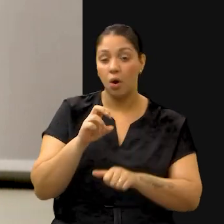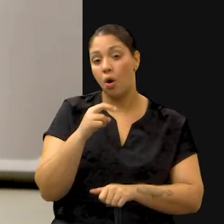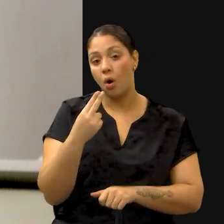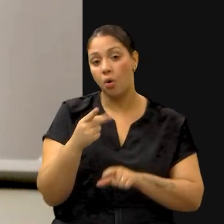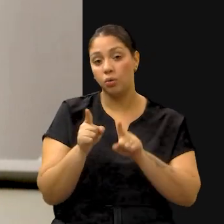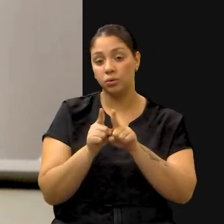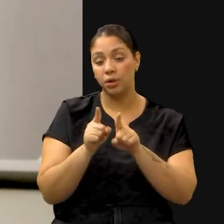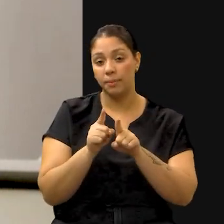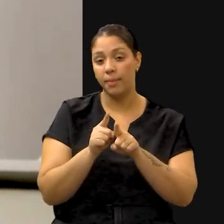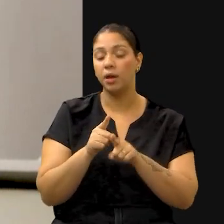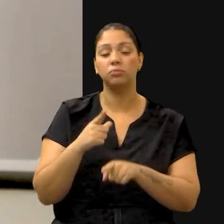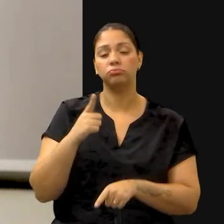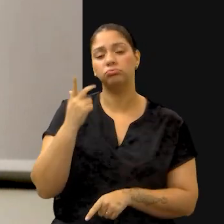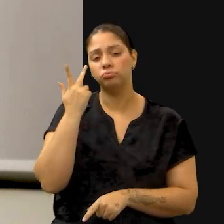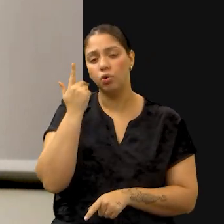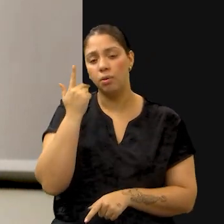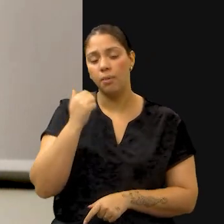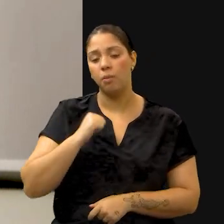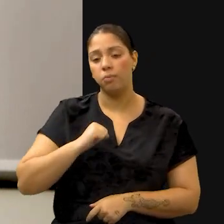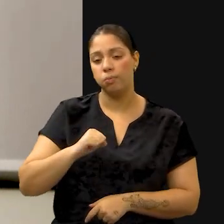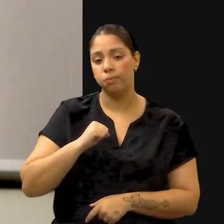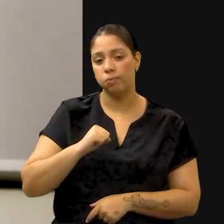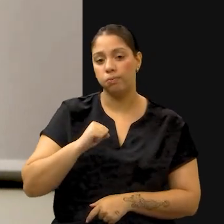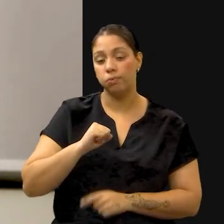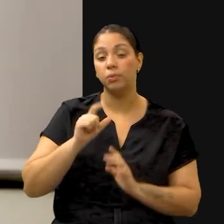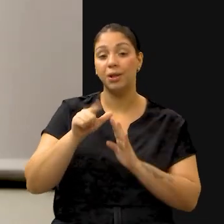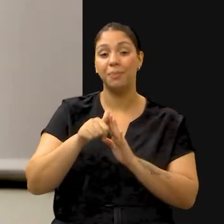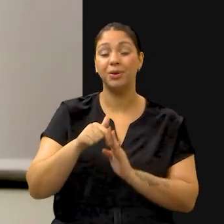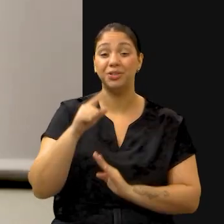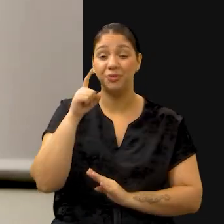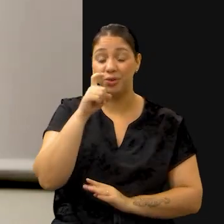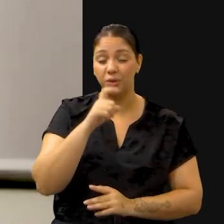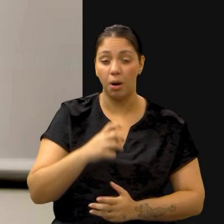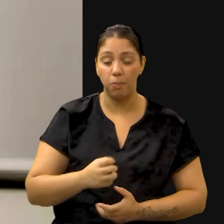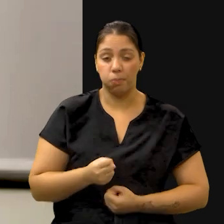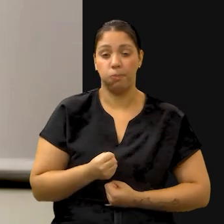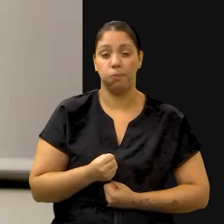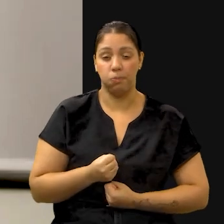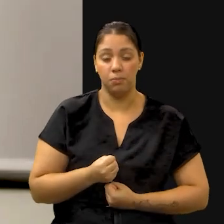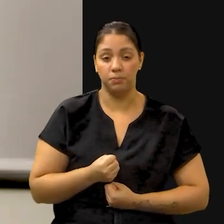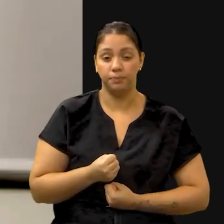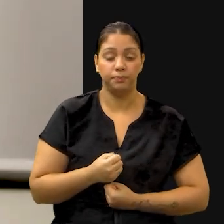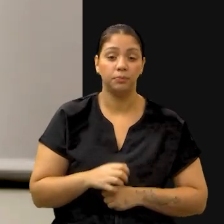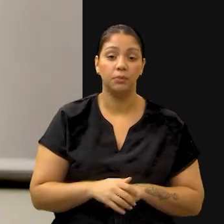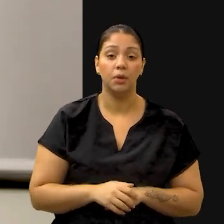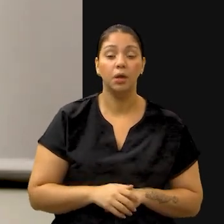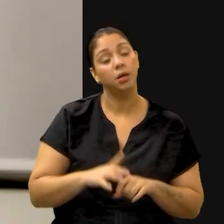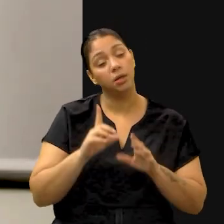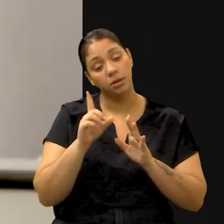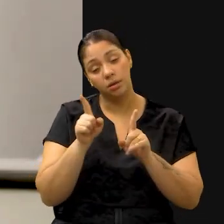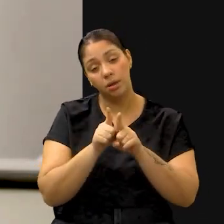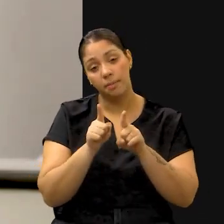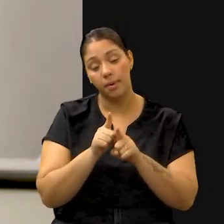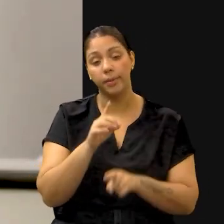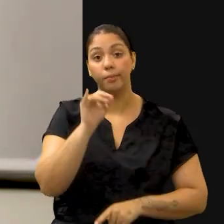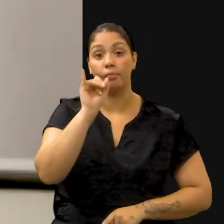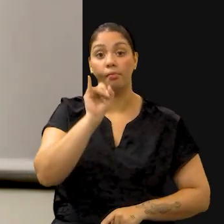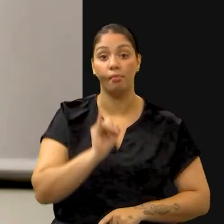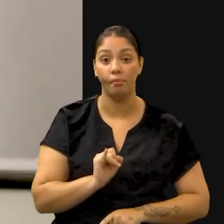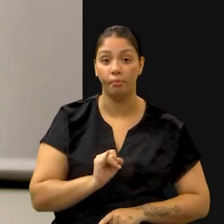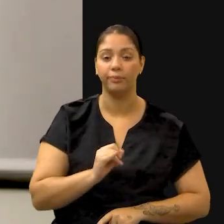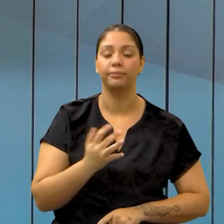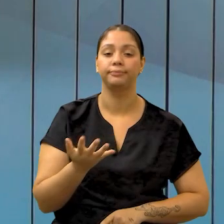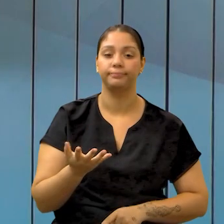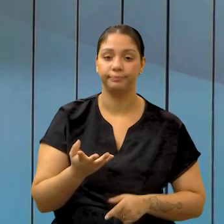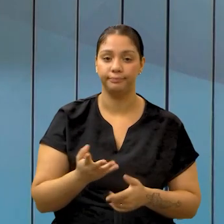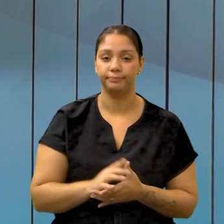ter constipação, prisão de ventre, passa a ter dificuldade de ir ao banheiro, e o emagrecimento também é uma queixa recorrente.